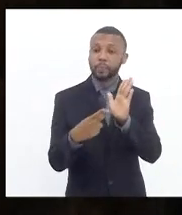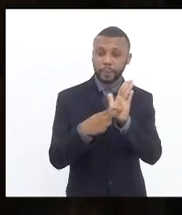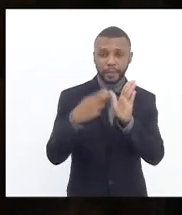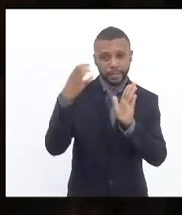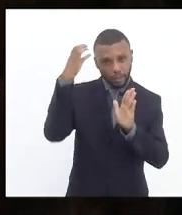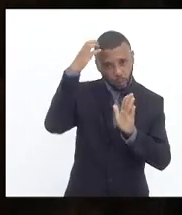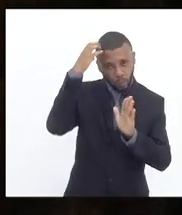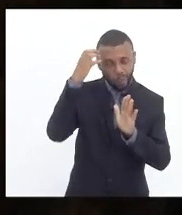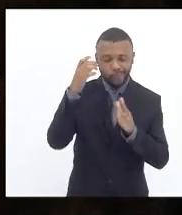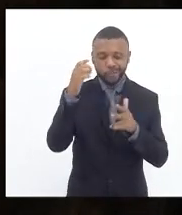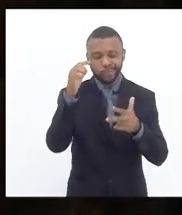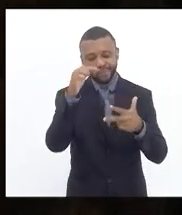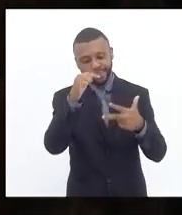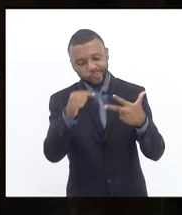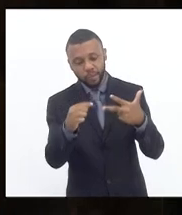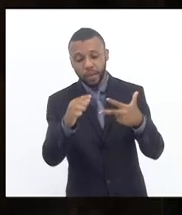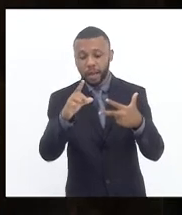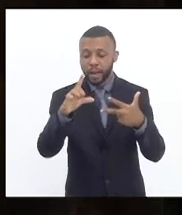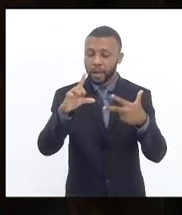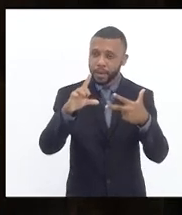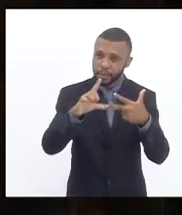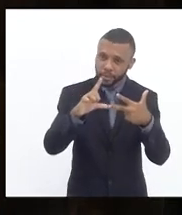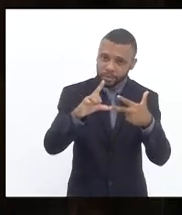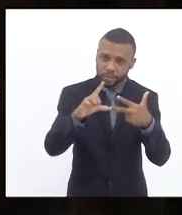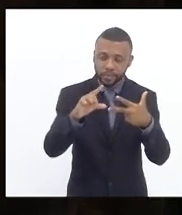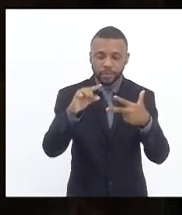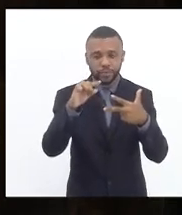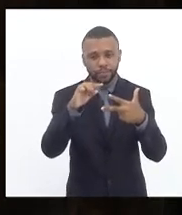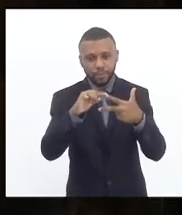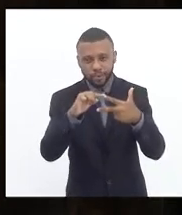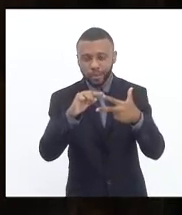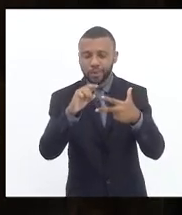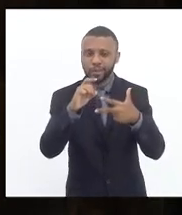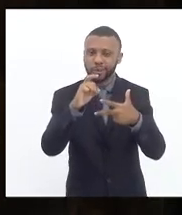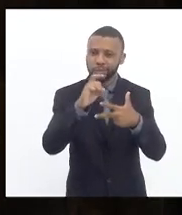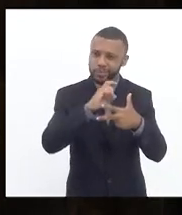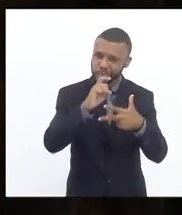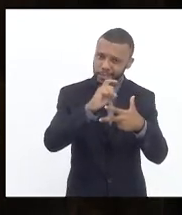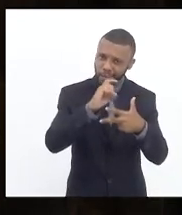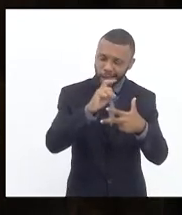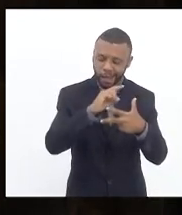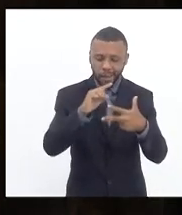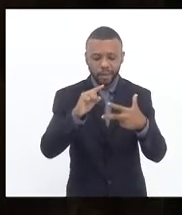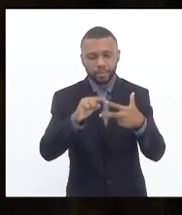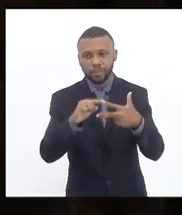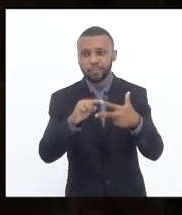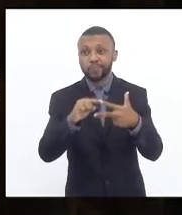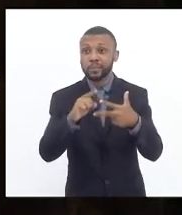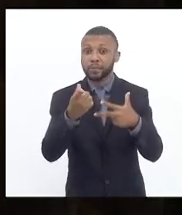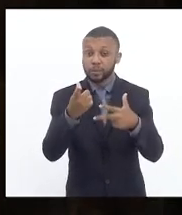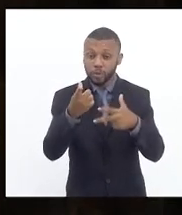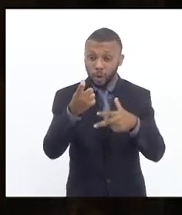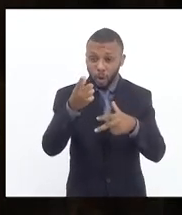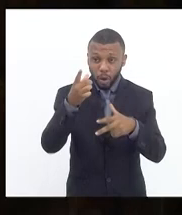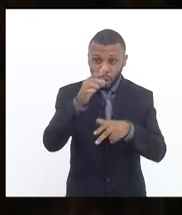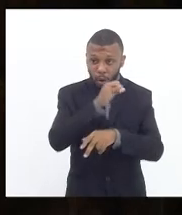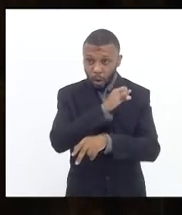legislativo executivo e judiciário Desde quando tirar a capital do Rio de Janeiro Rio de Janeiro esculhambado